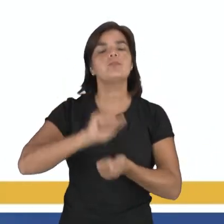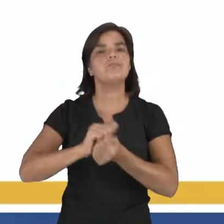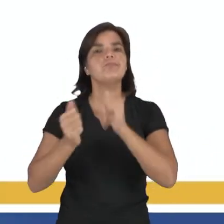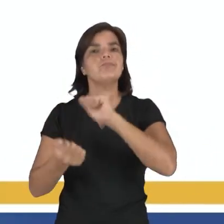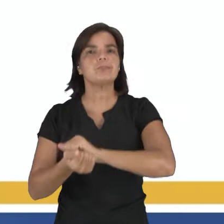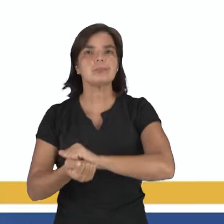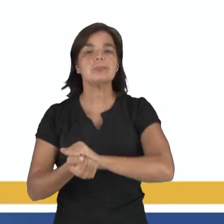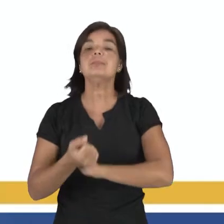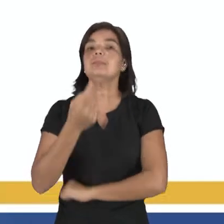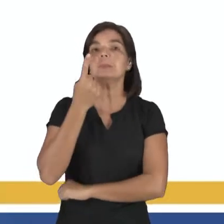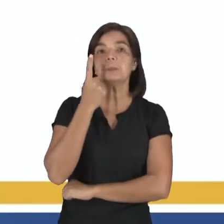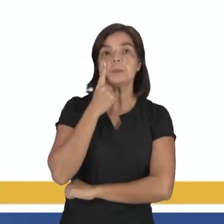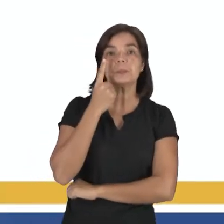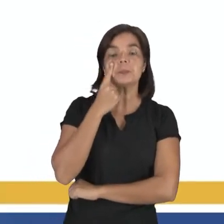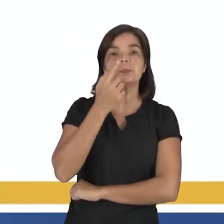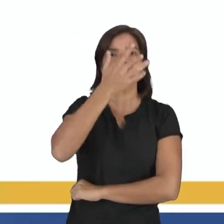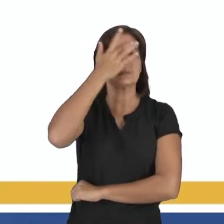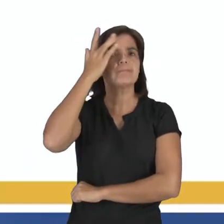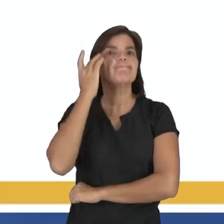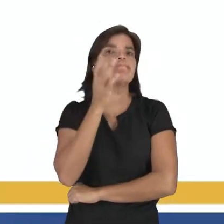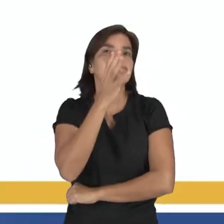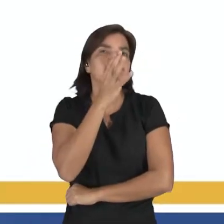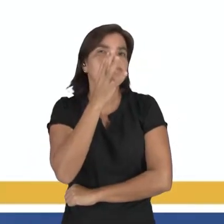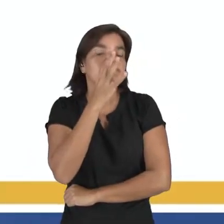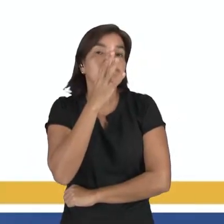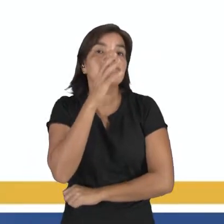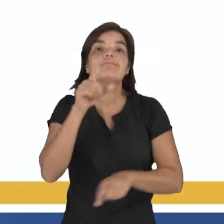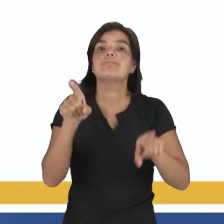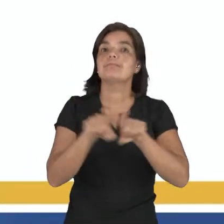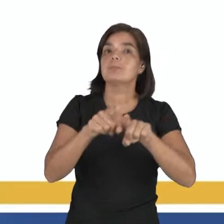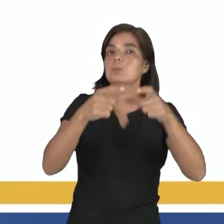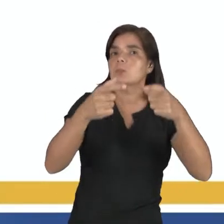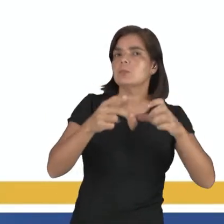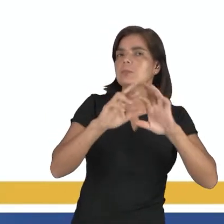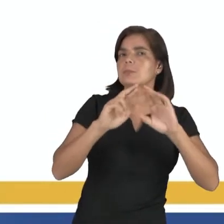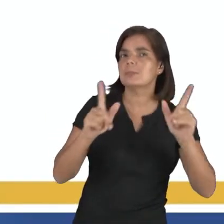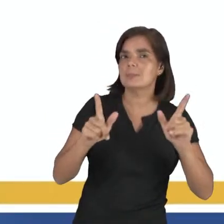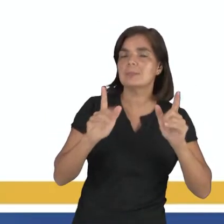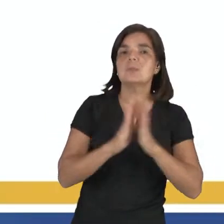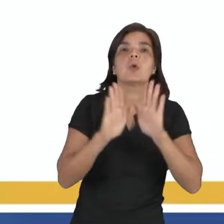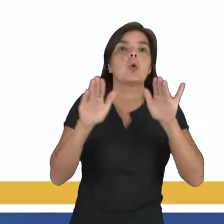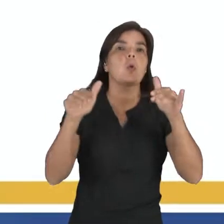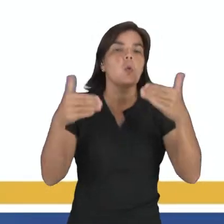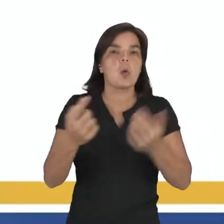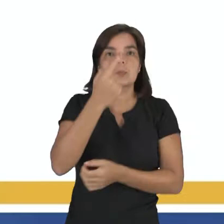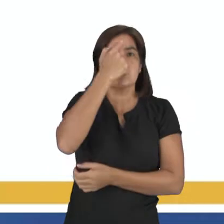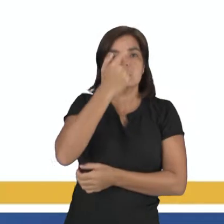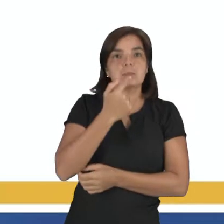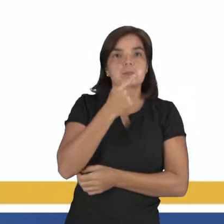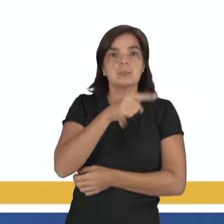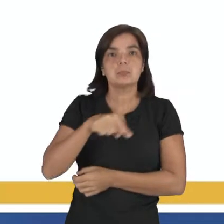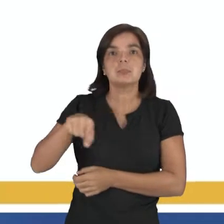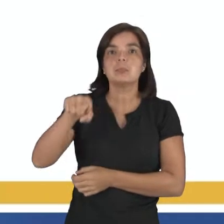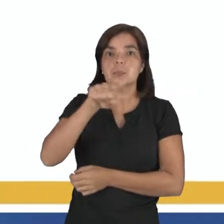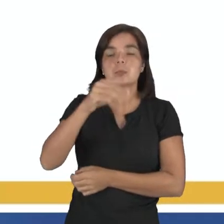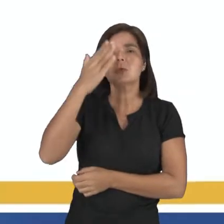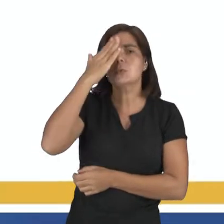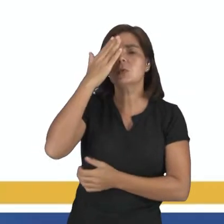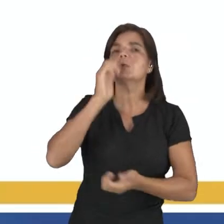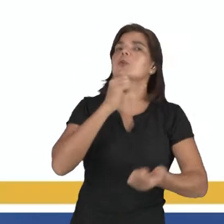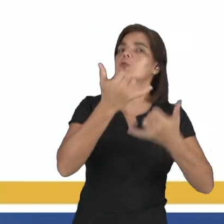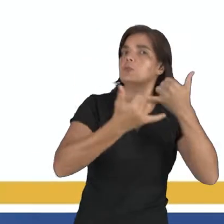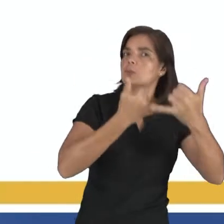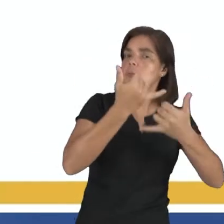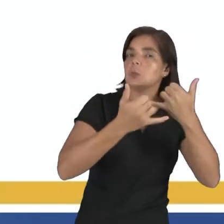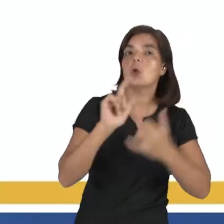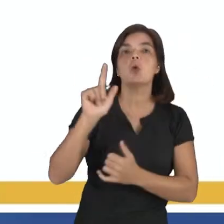adaptação, né? E a gente vê público, vê um ambiente diferenciado. Qual dessas imagens vocês entendem como jogo e qual